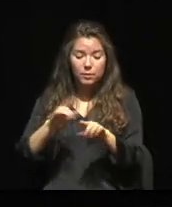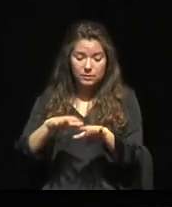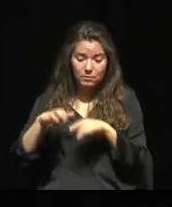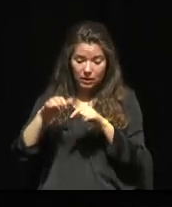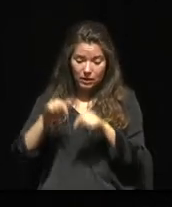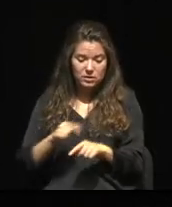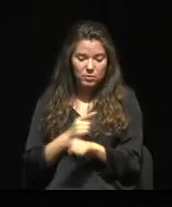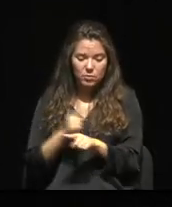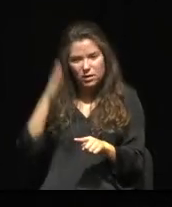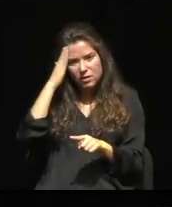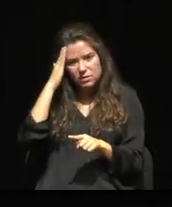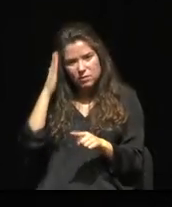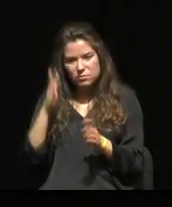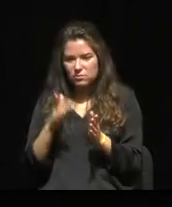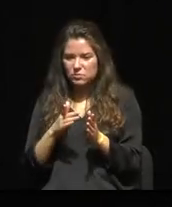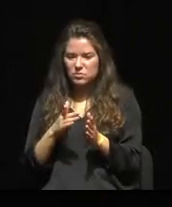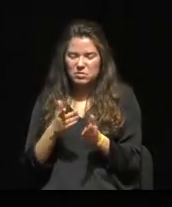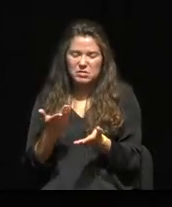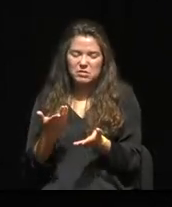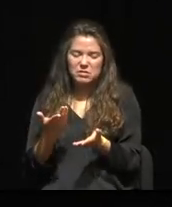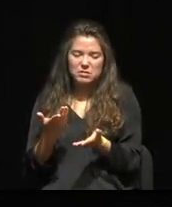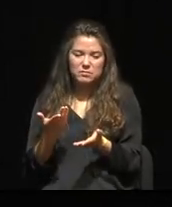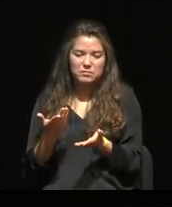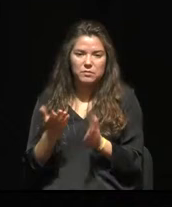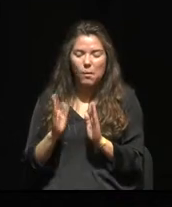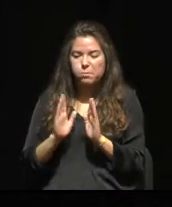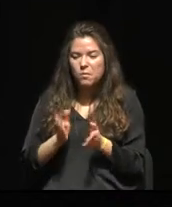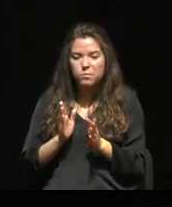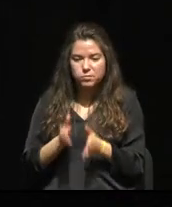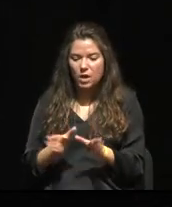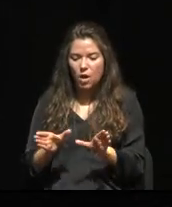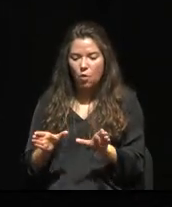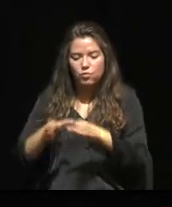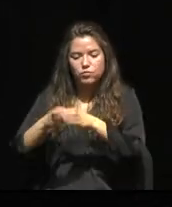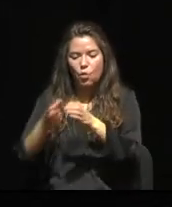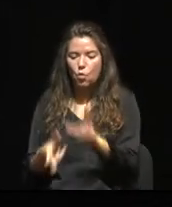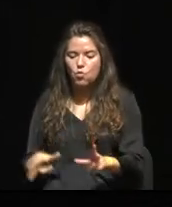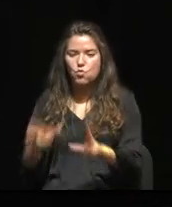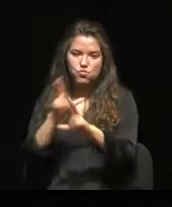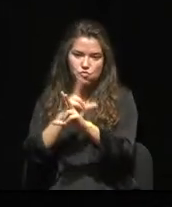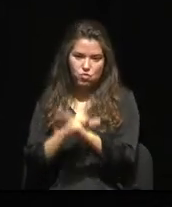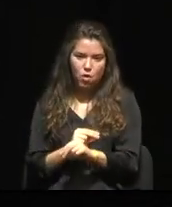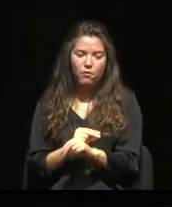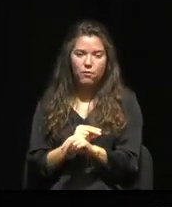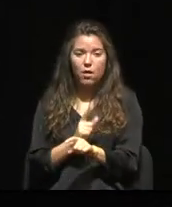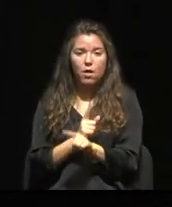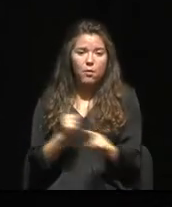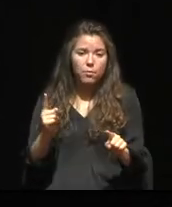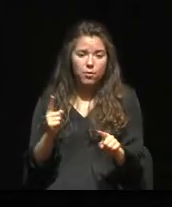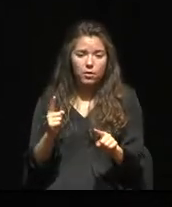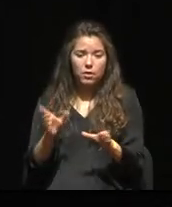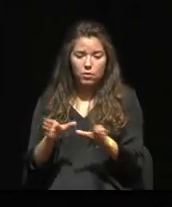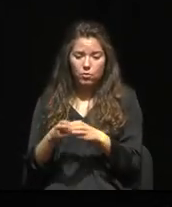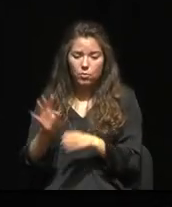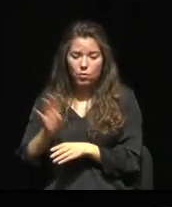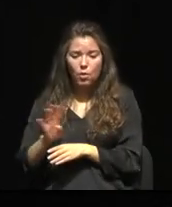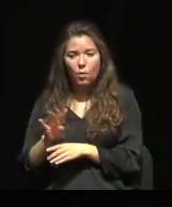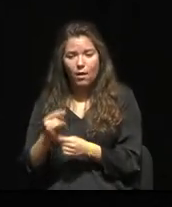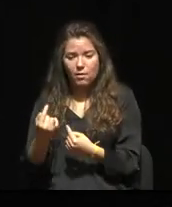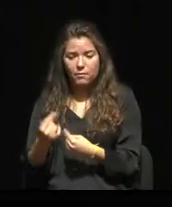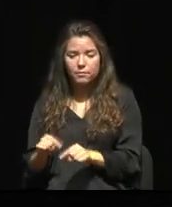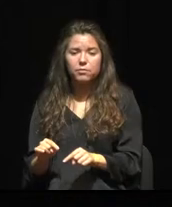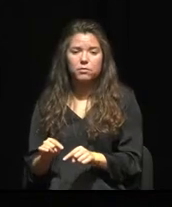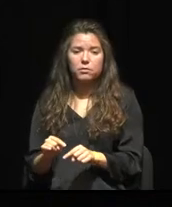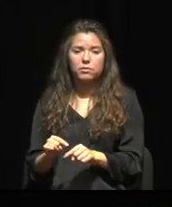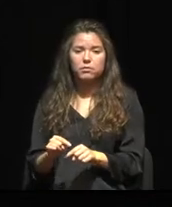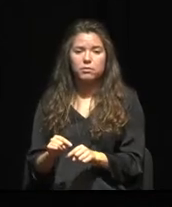não endos ser necessária ou imperiosa a criação de uma comissão eventual uma vez que a atual quarta comissão detém